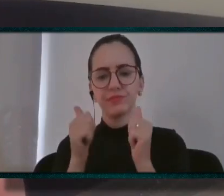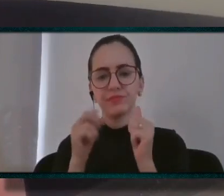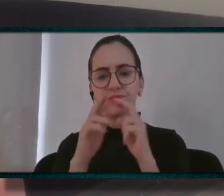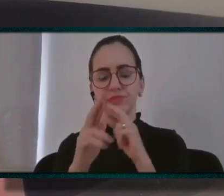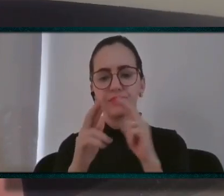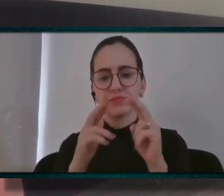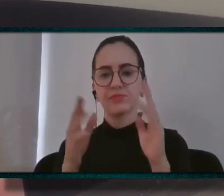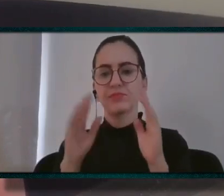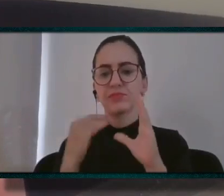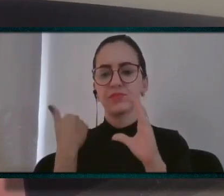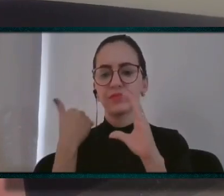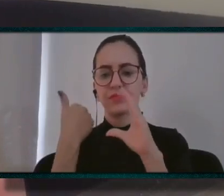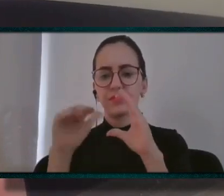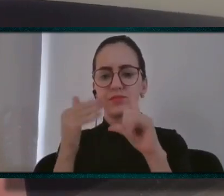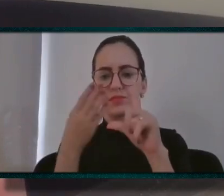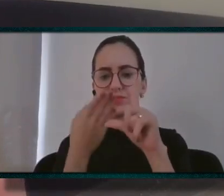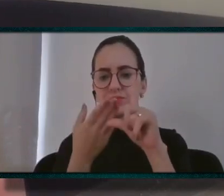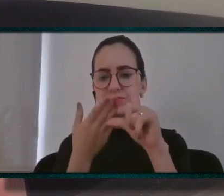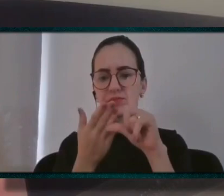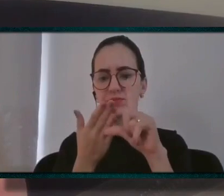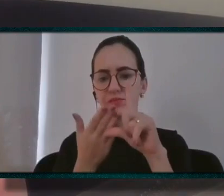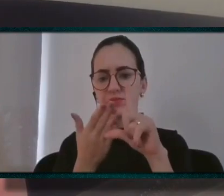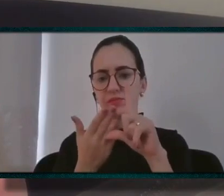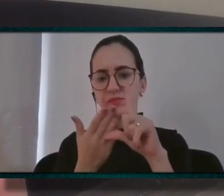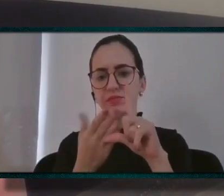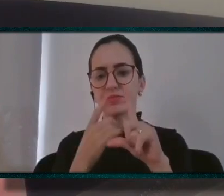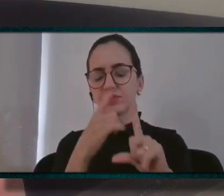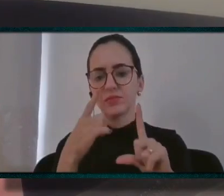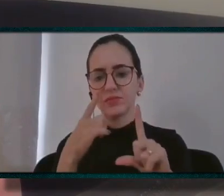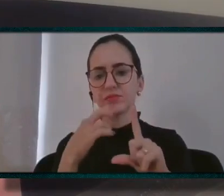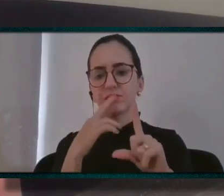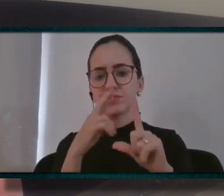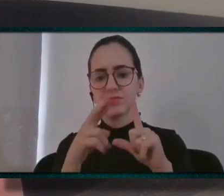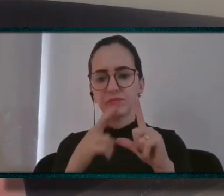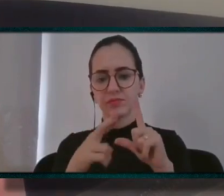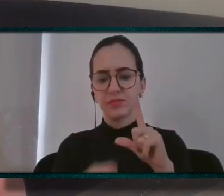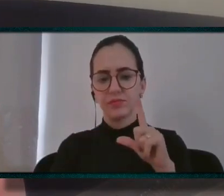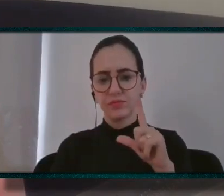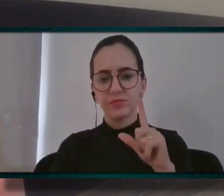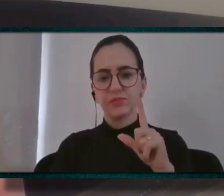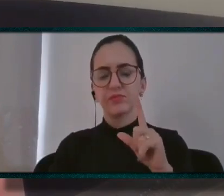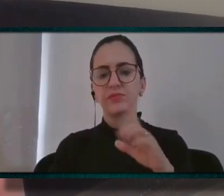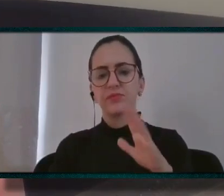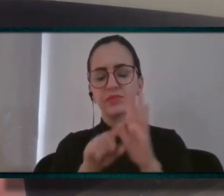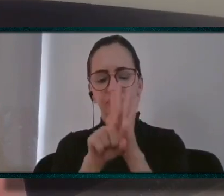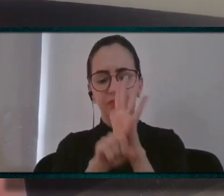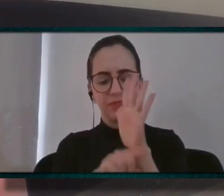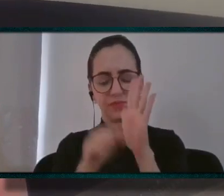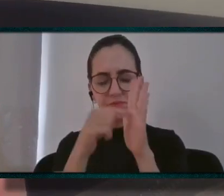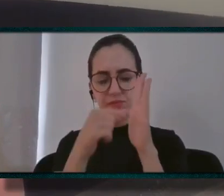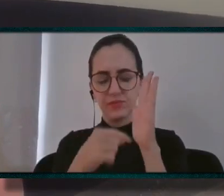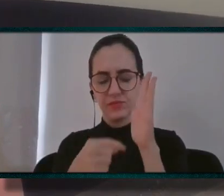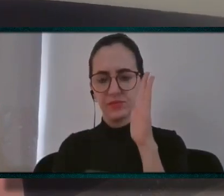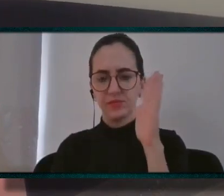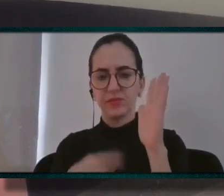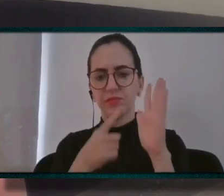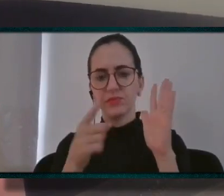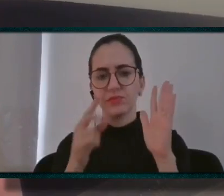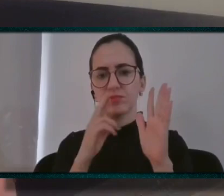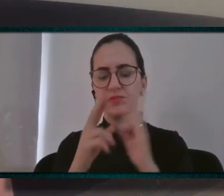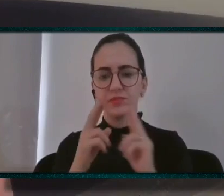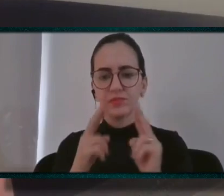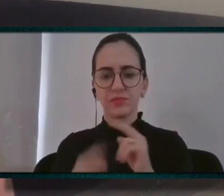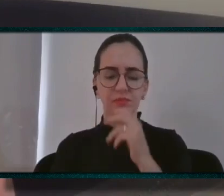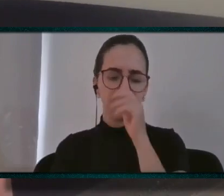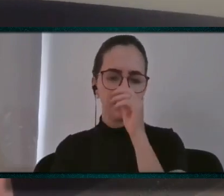formulários. E aí essa lista de formulários vocês vão resolvendo e em cima disso a gente vai elaborar nossas atividades. A